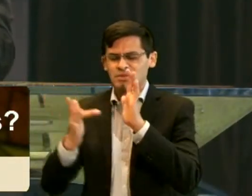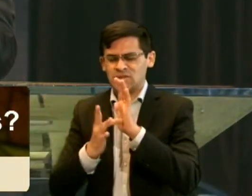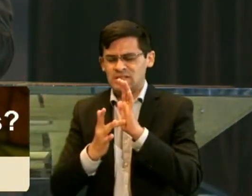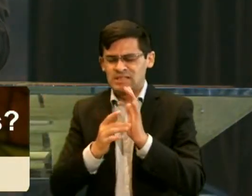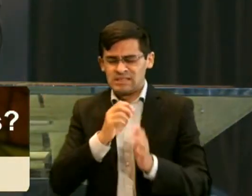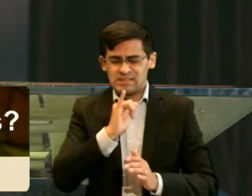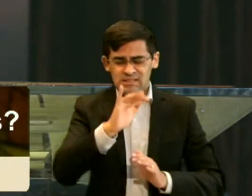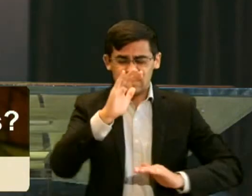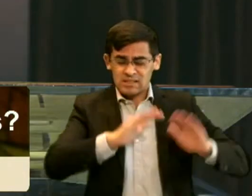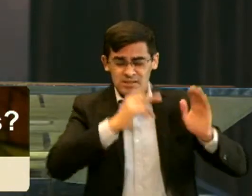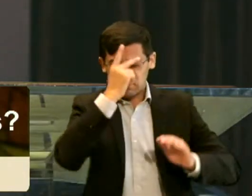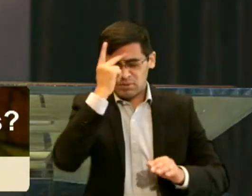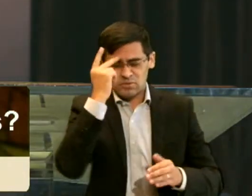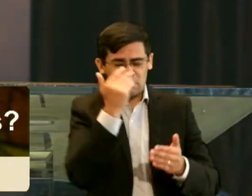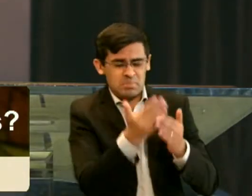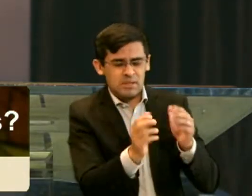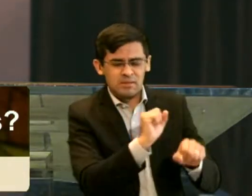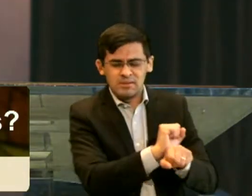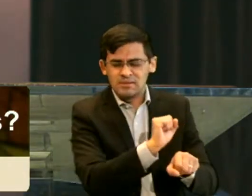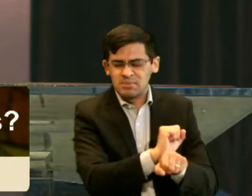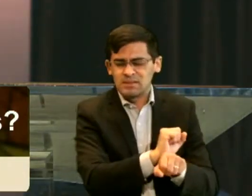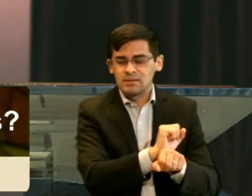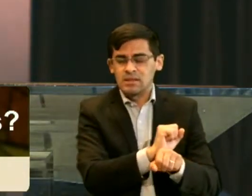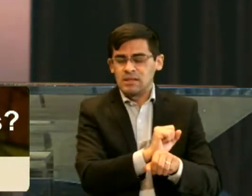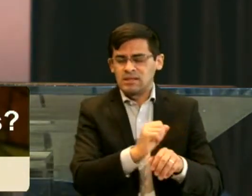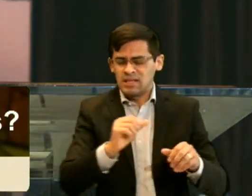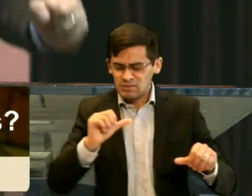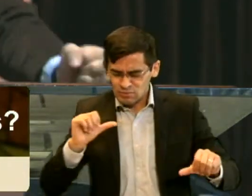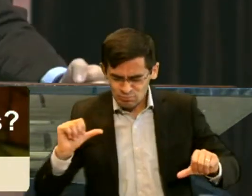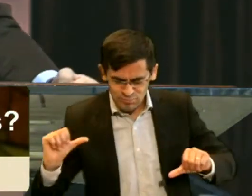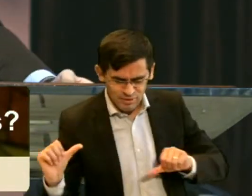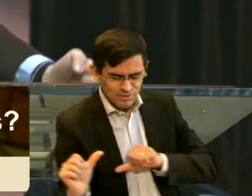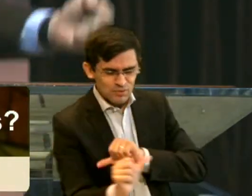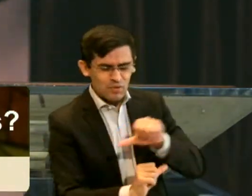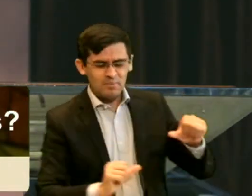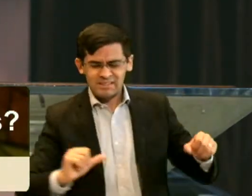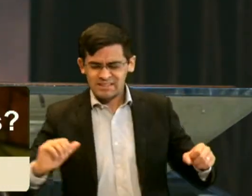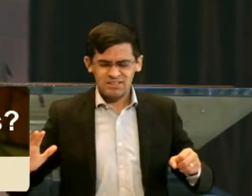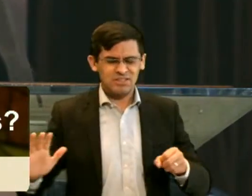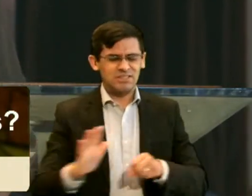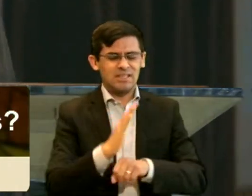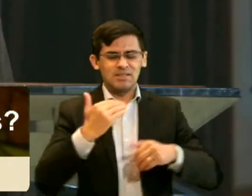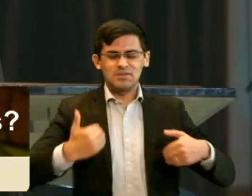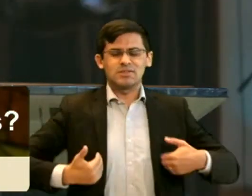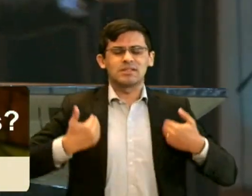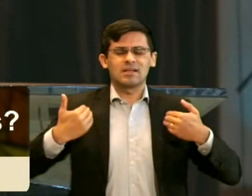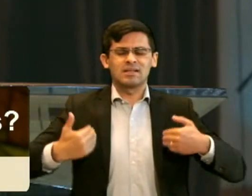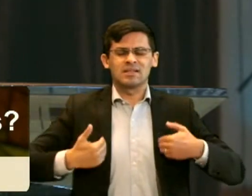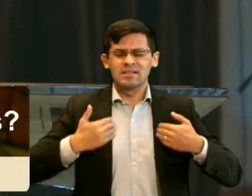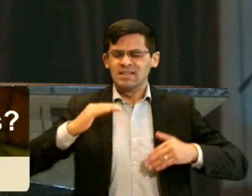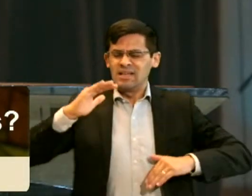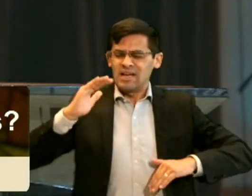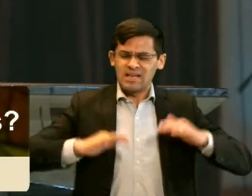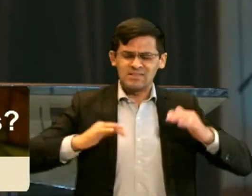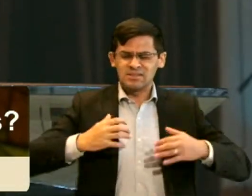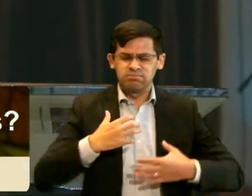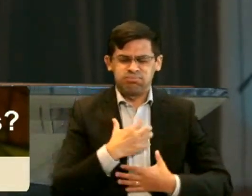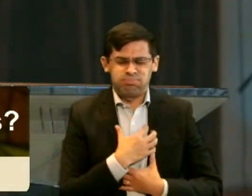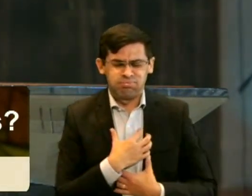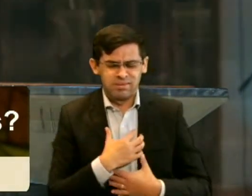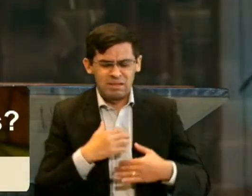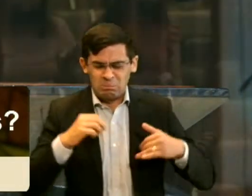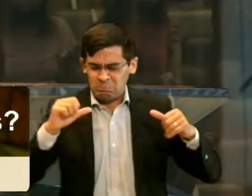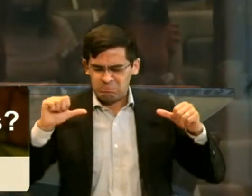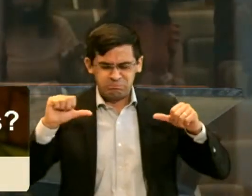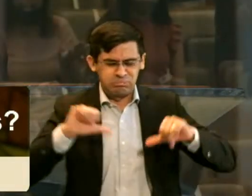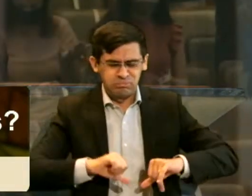a esperança, que hoje saia daqui alegre. Que aquele que estava pesado de espírito, hoje saia daqui renovado. Que a